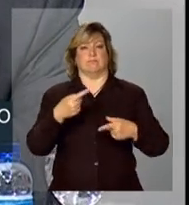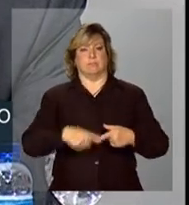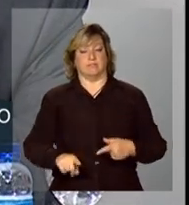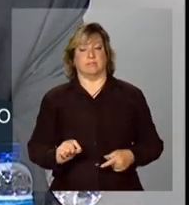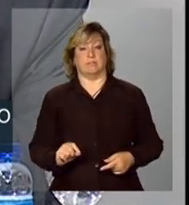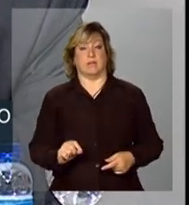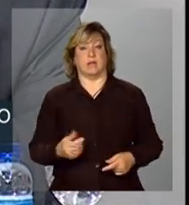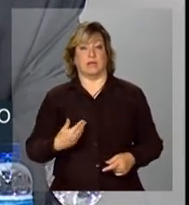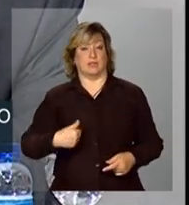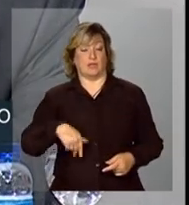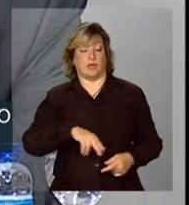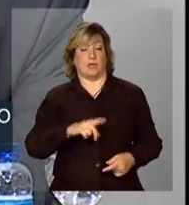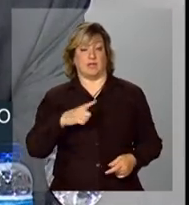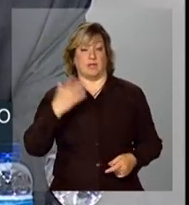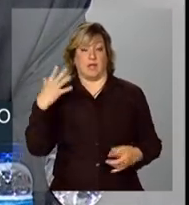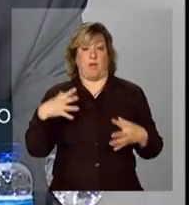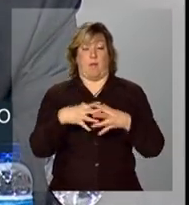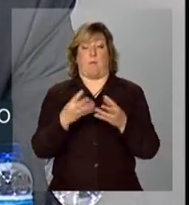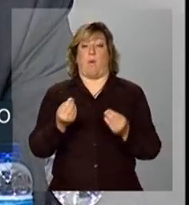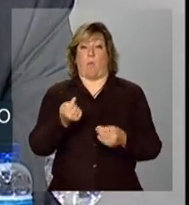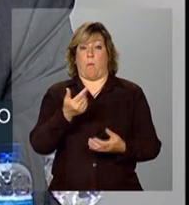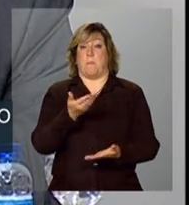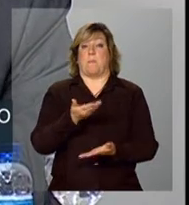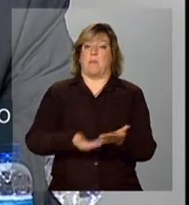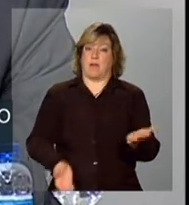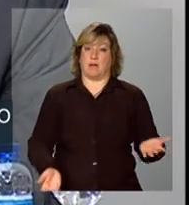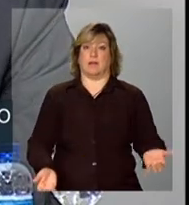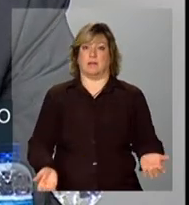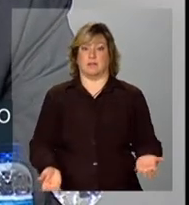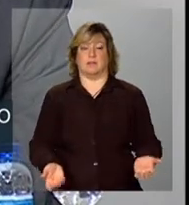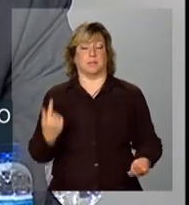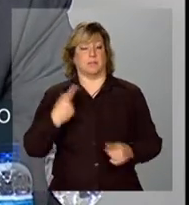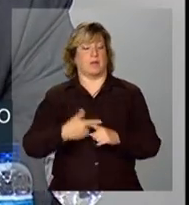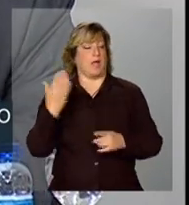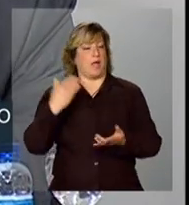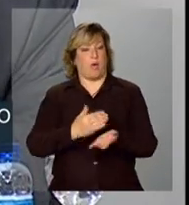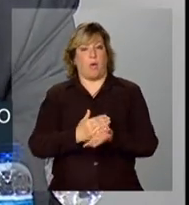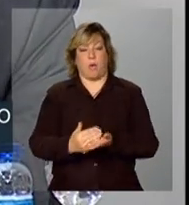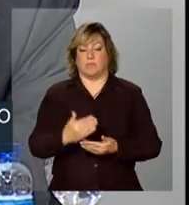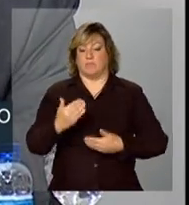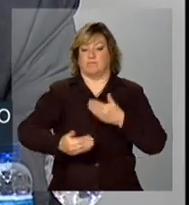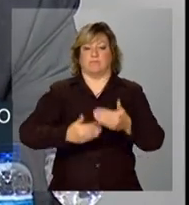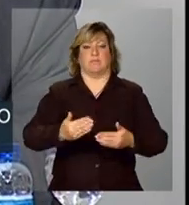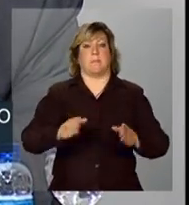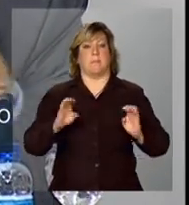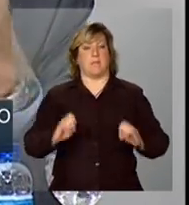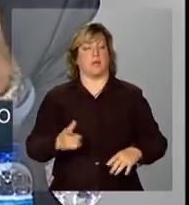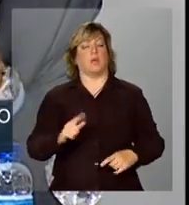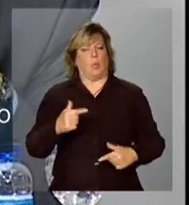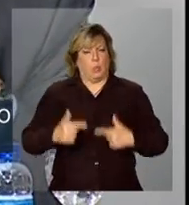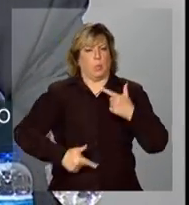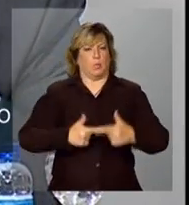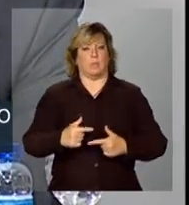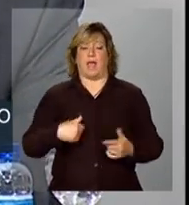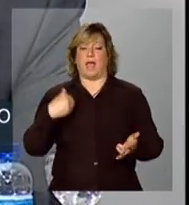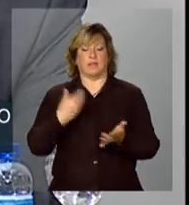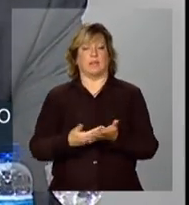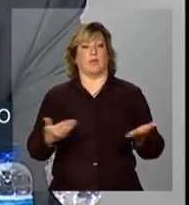só podíamos perder, não tínhamos a menor condição inicial, não tínhamos essa competência. Aliás, não temos até